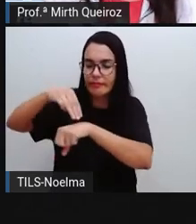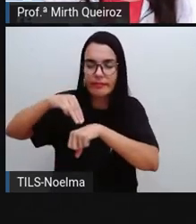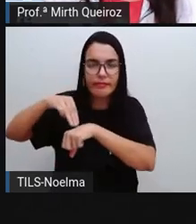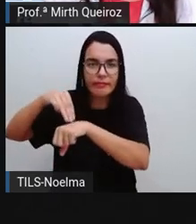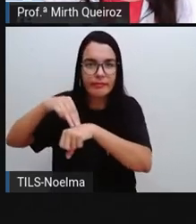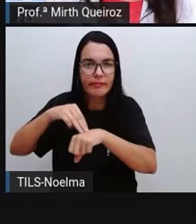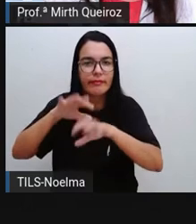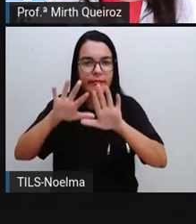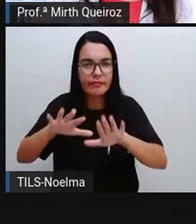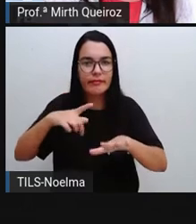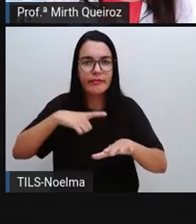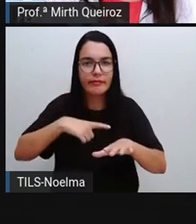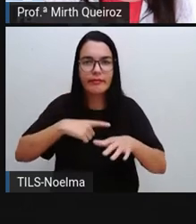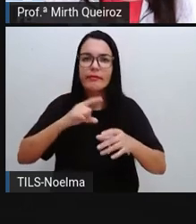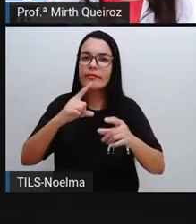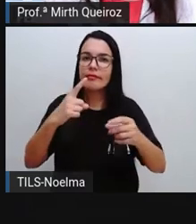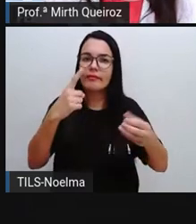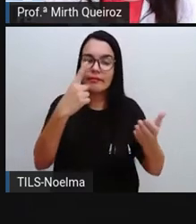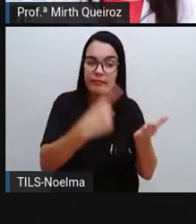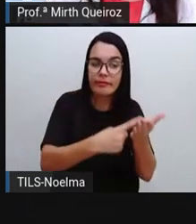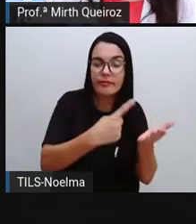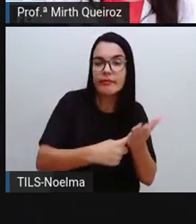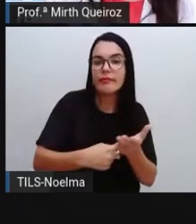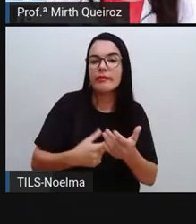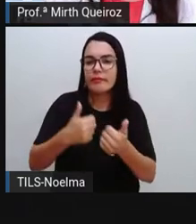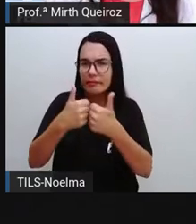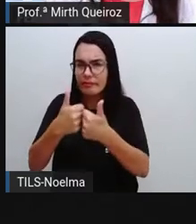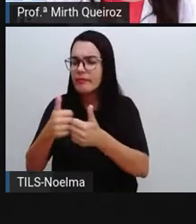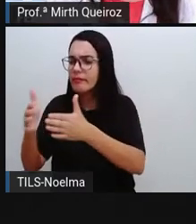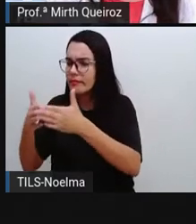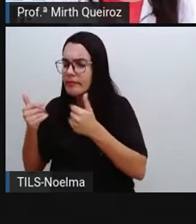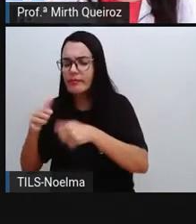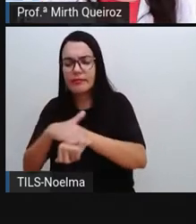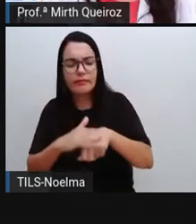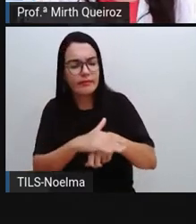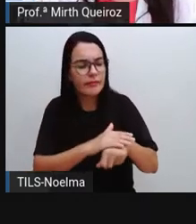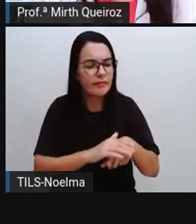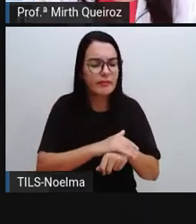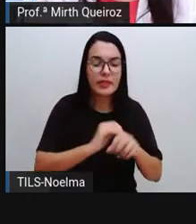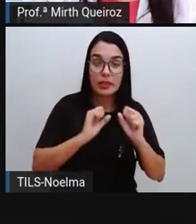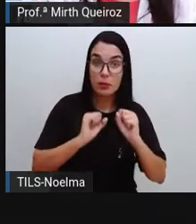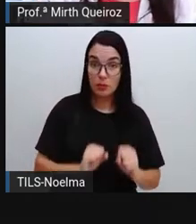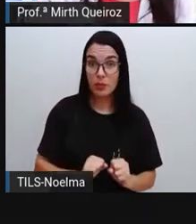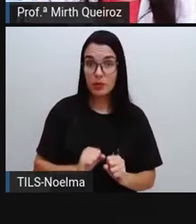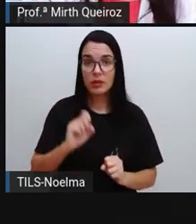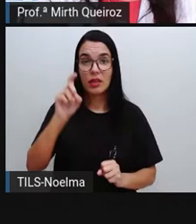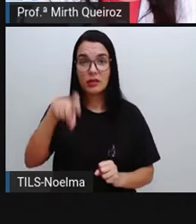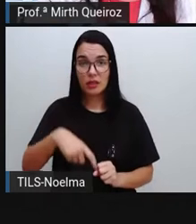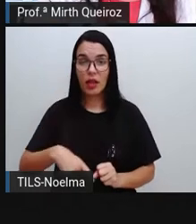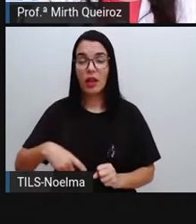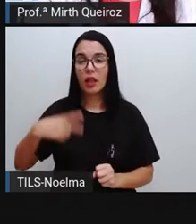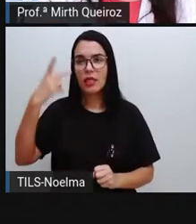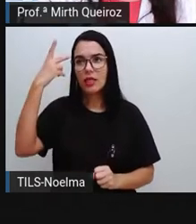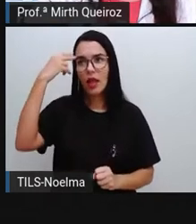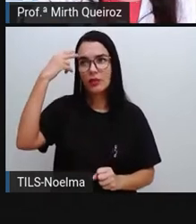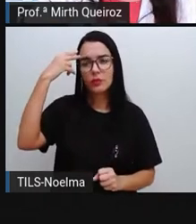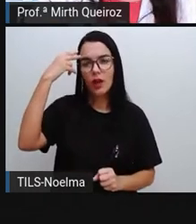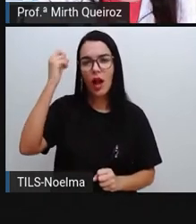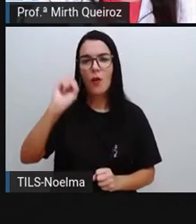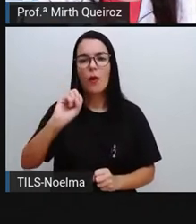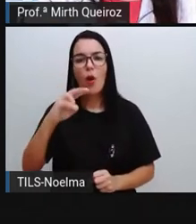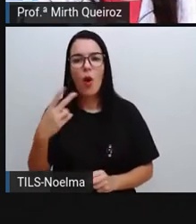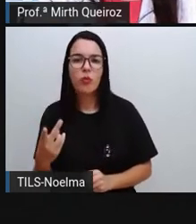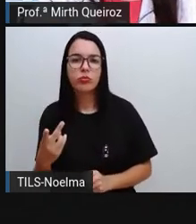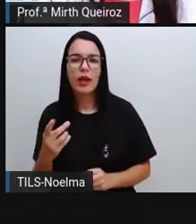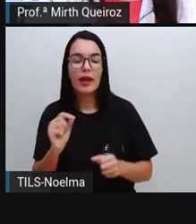são estabelecidos por meio de acordos. Esses limites eles podem ser naturais ou artificiais. O que, que seriam, então,